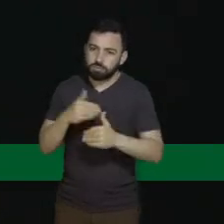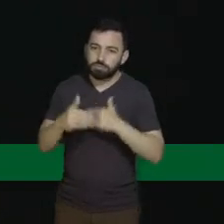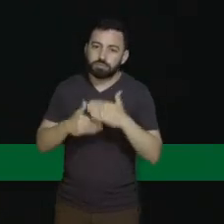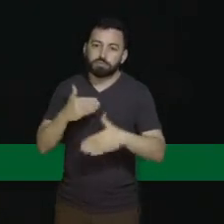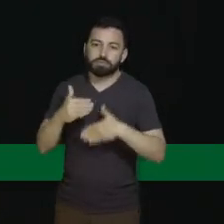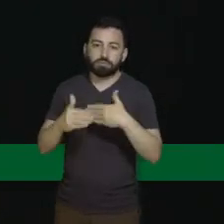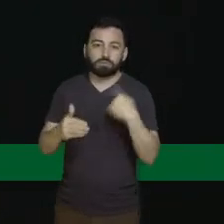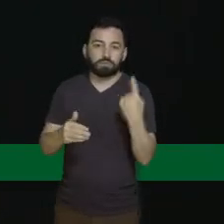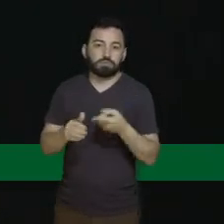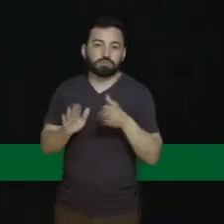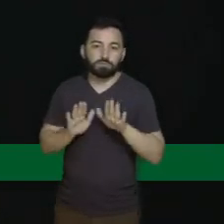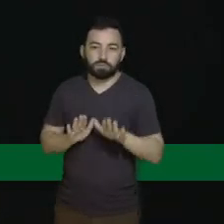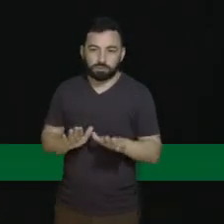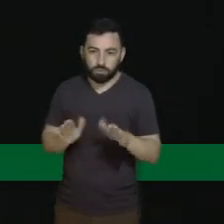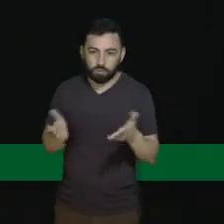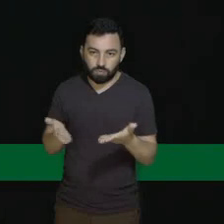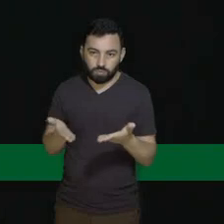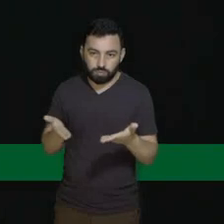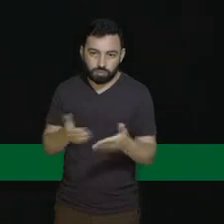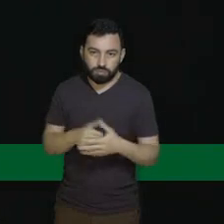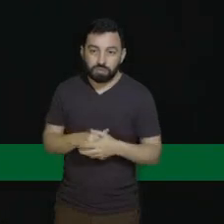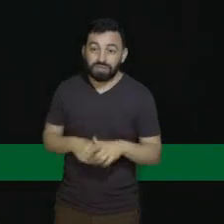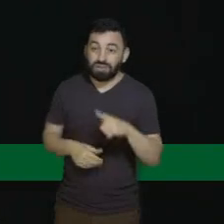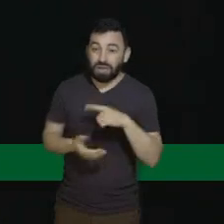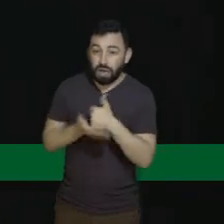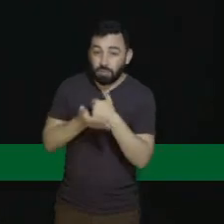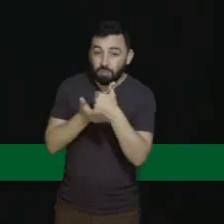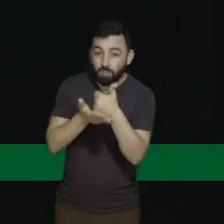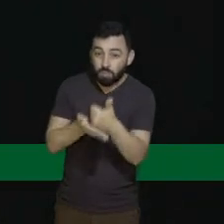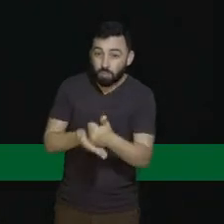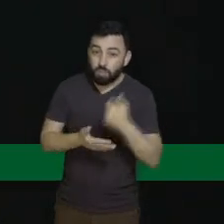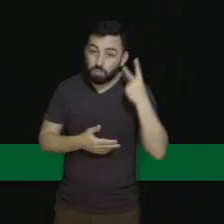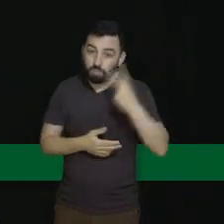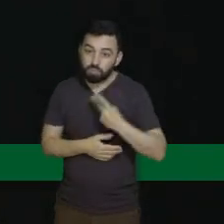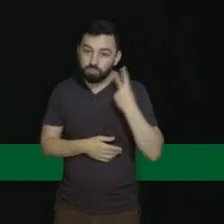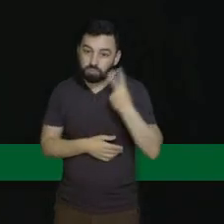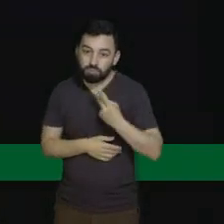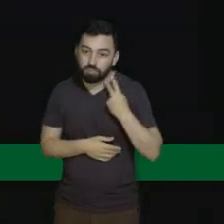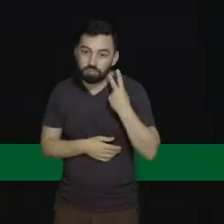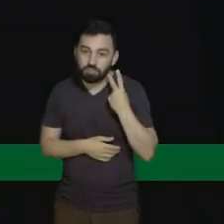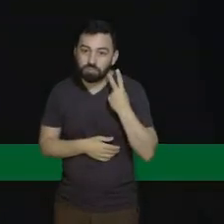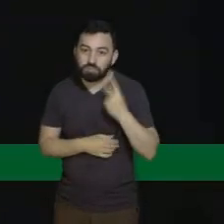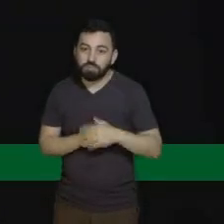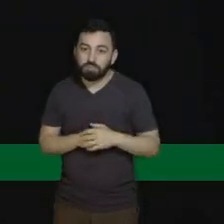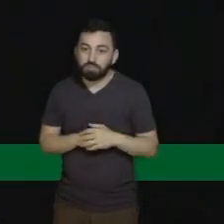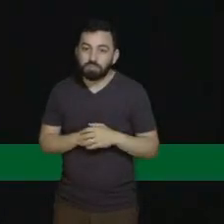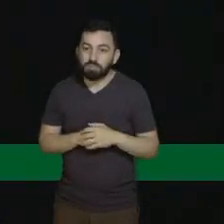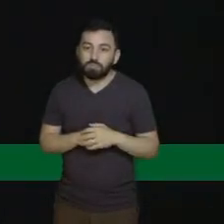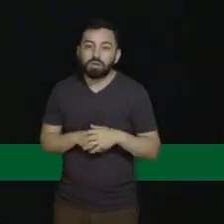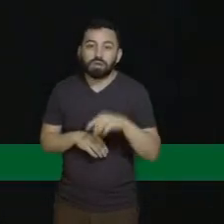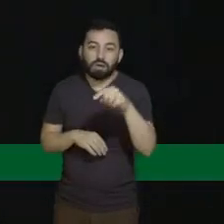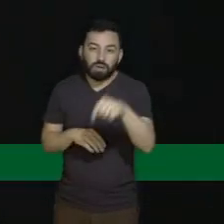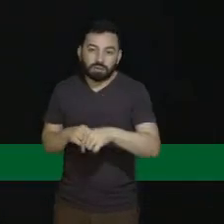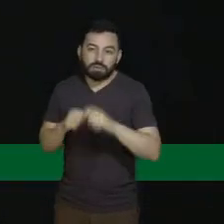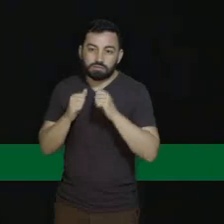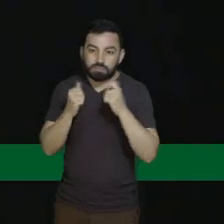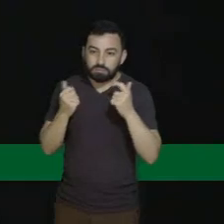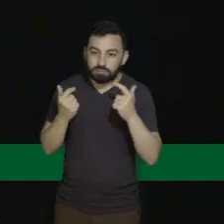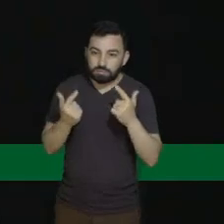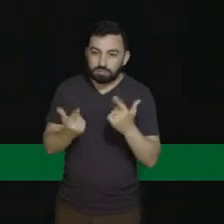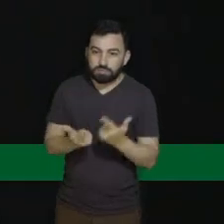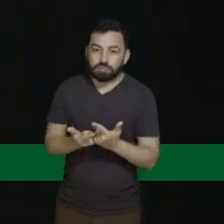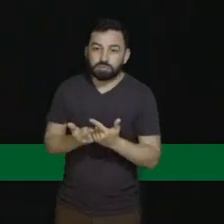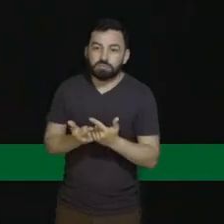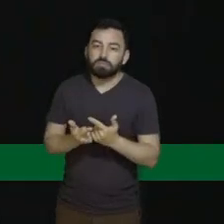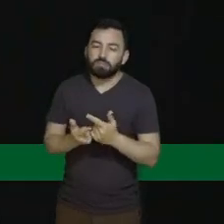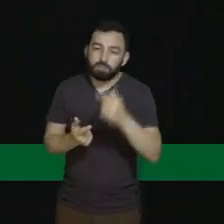aqui hoje para pedir apoio político desta Igreja Casa para os